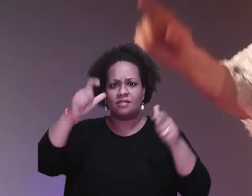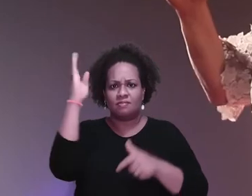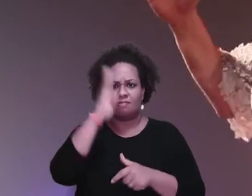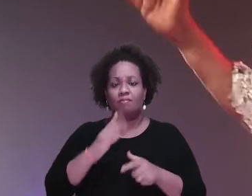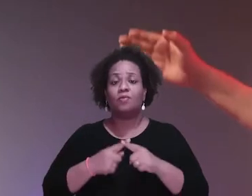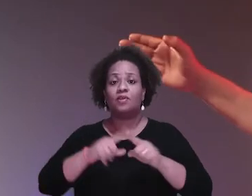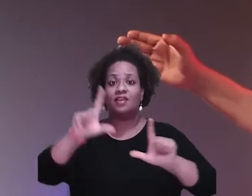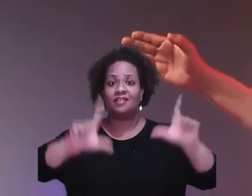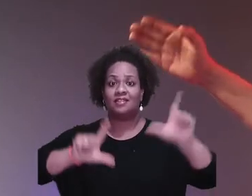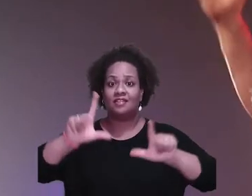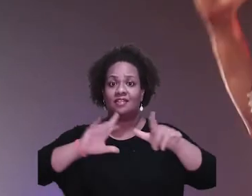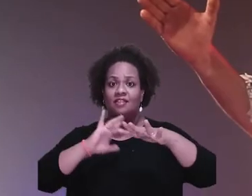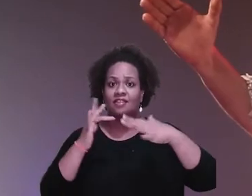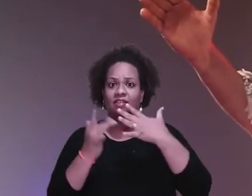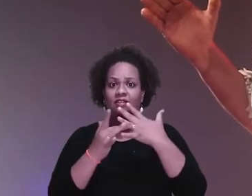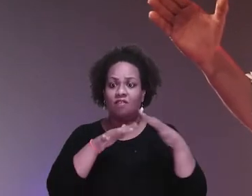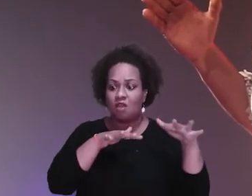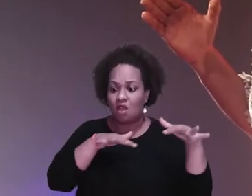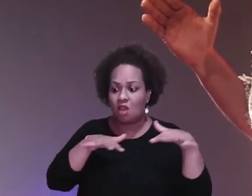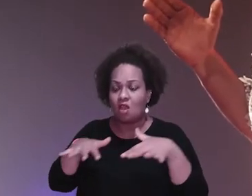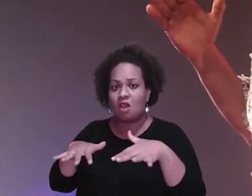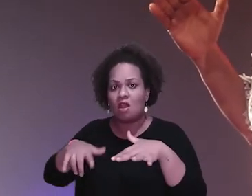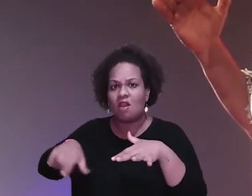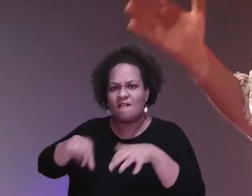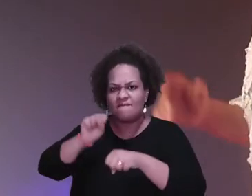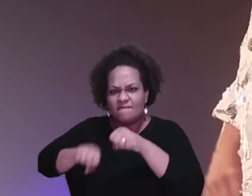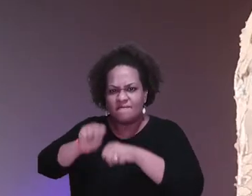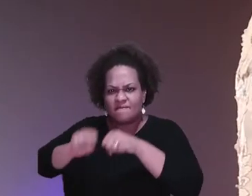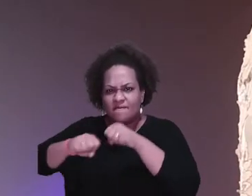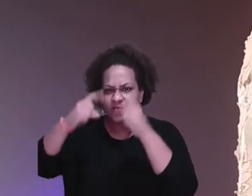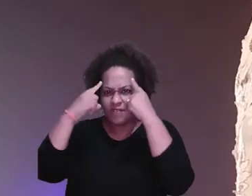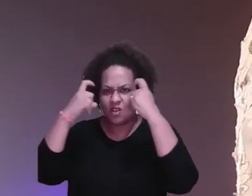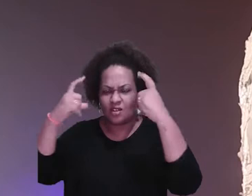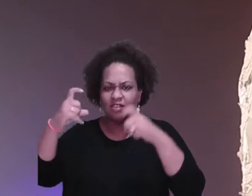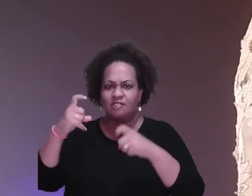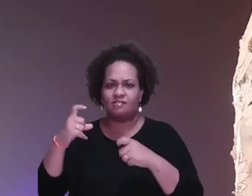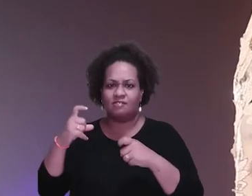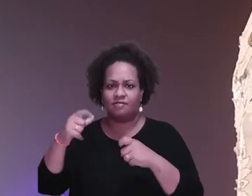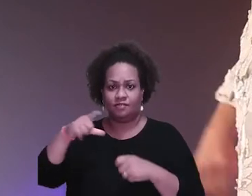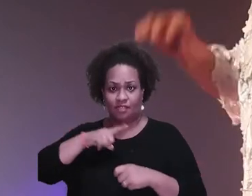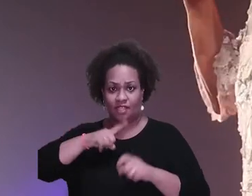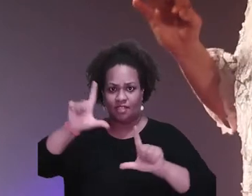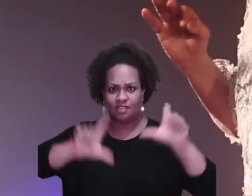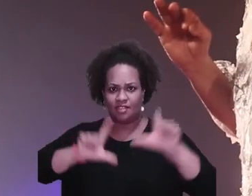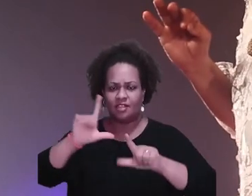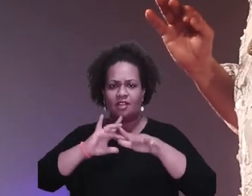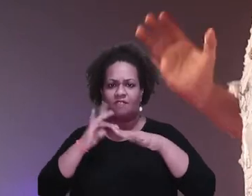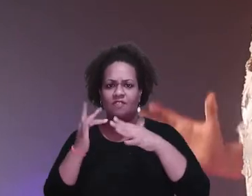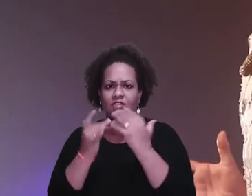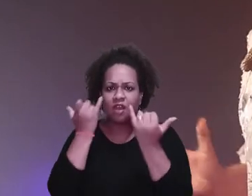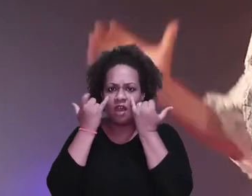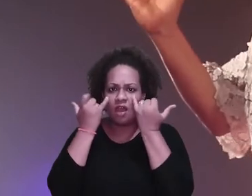porque a gente tem uma mídia Projetada o Gera a violência e nós temos uma